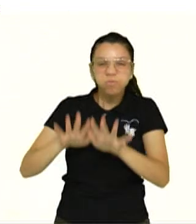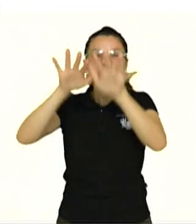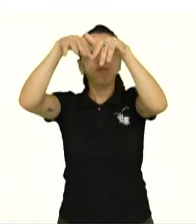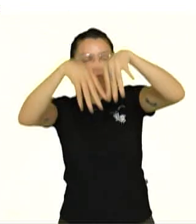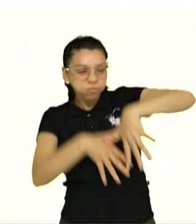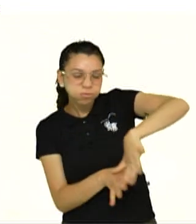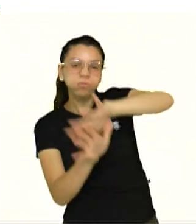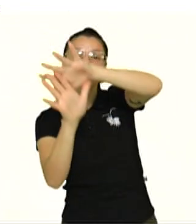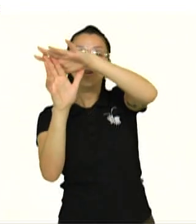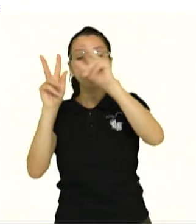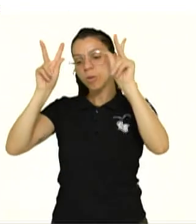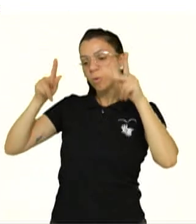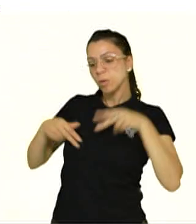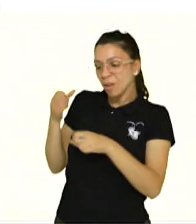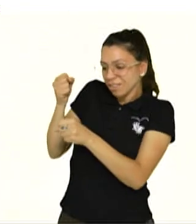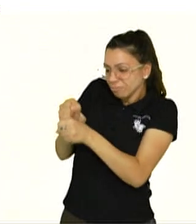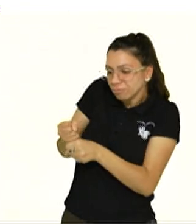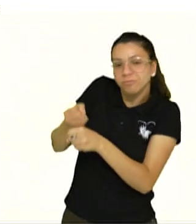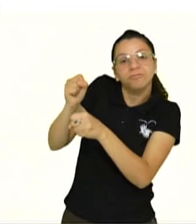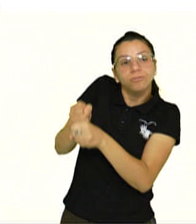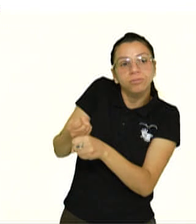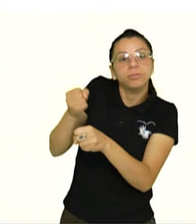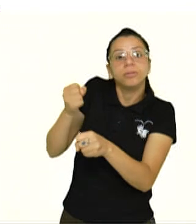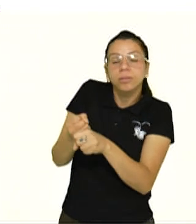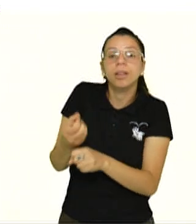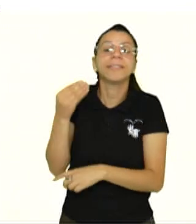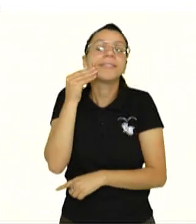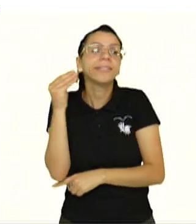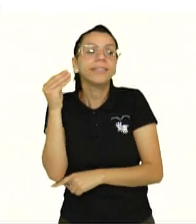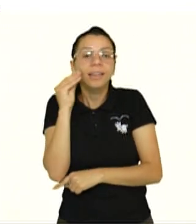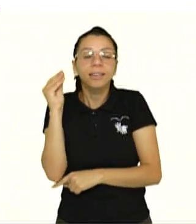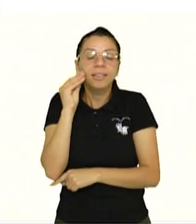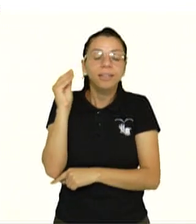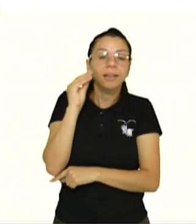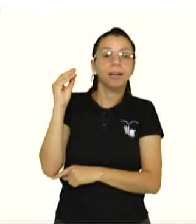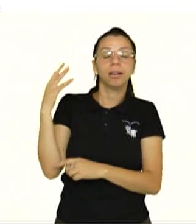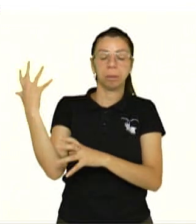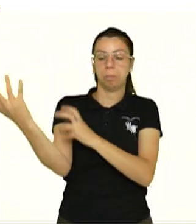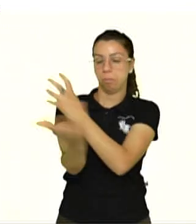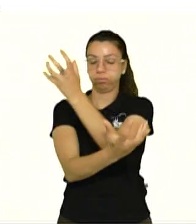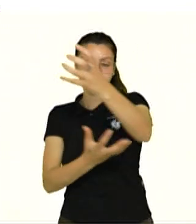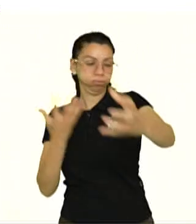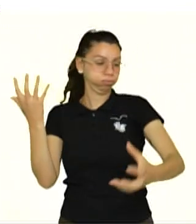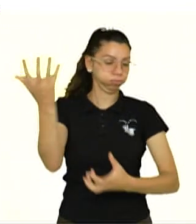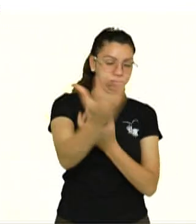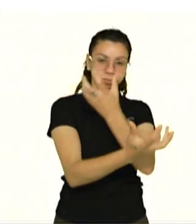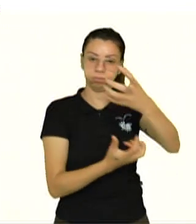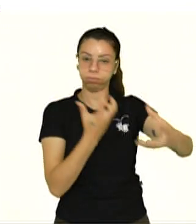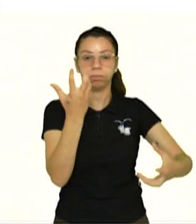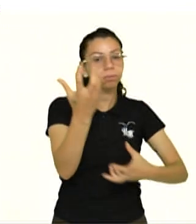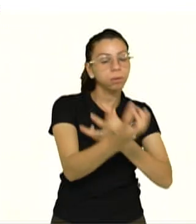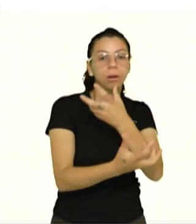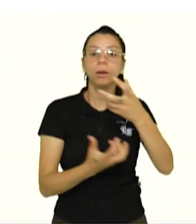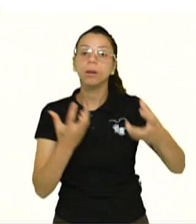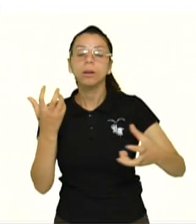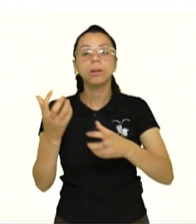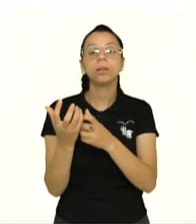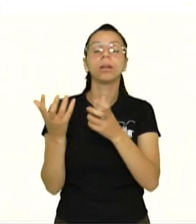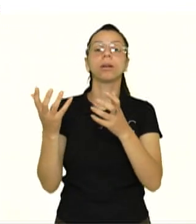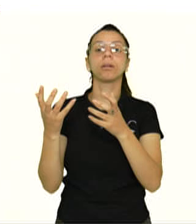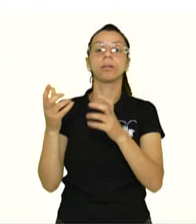constrói suas construções, tentando se segurar no meio dessa loucura, dessa